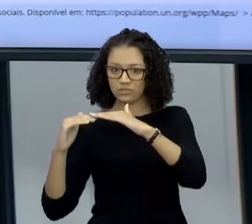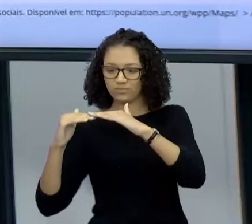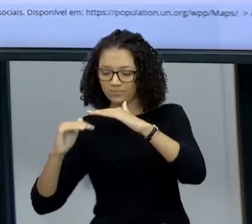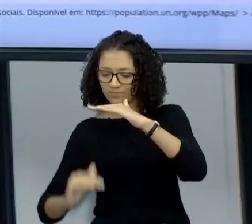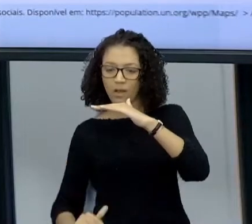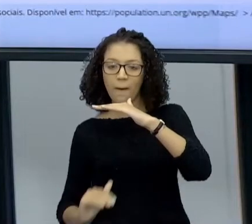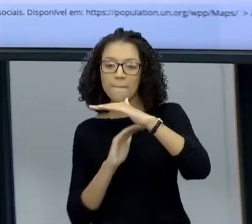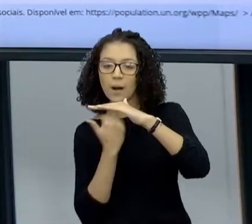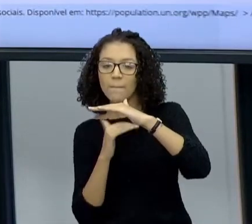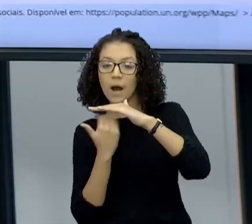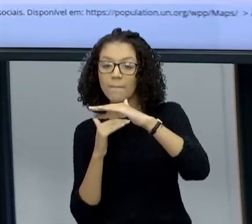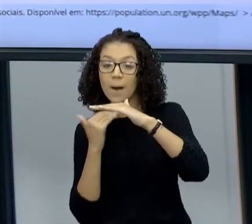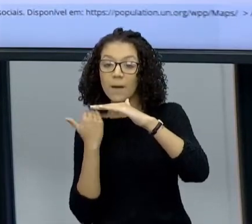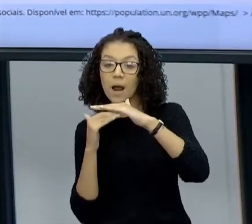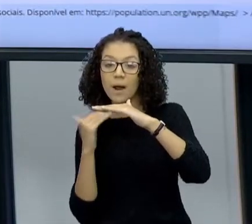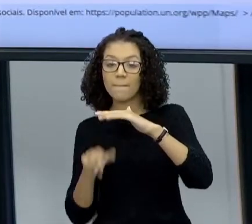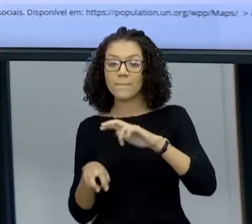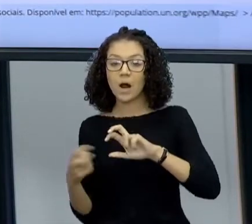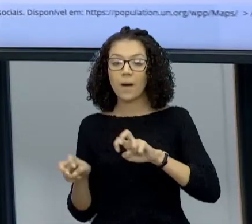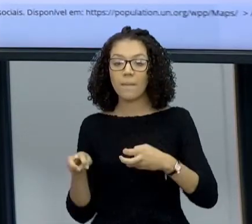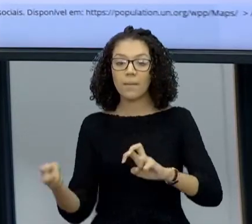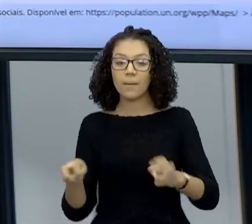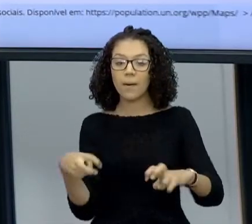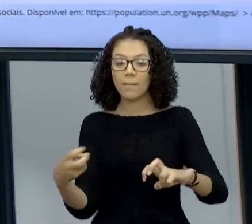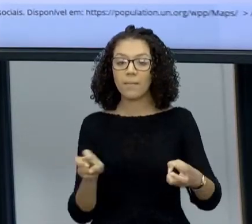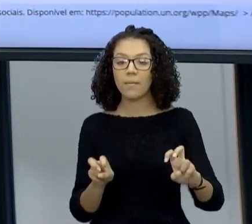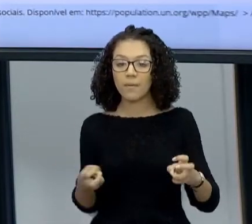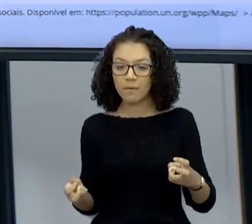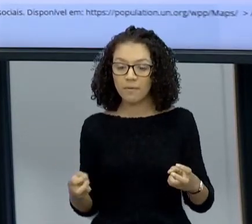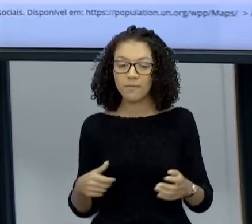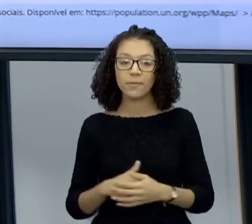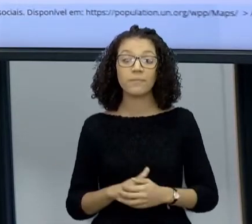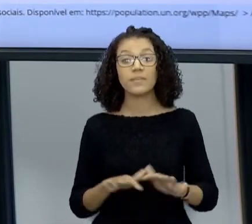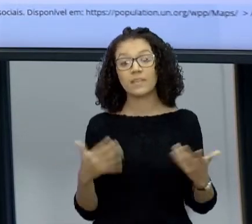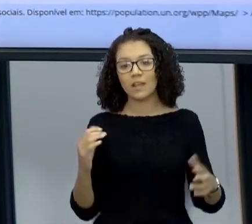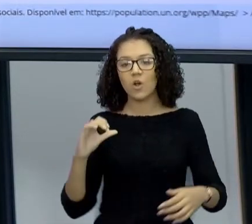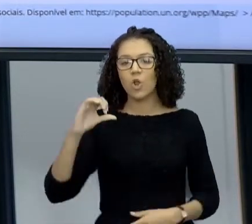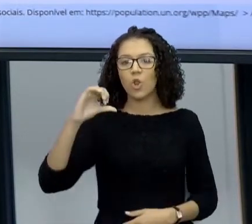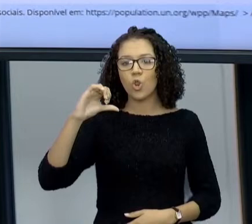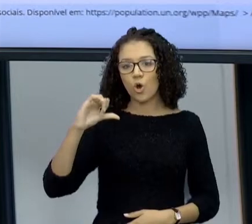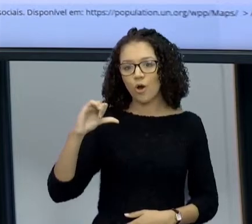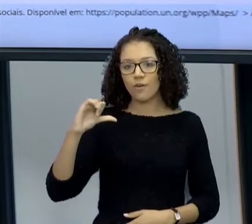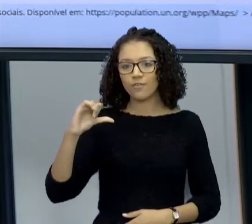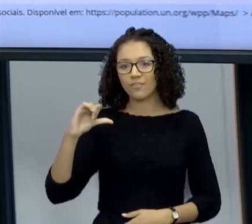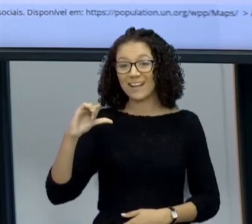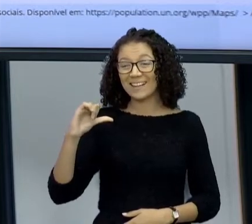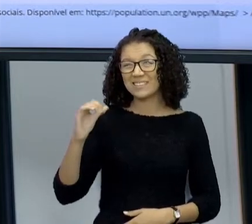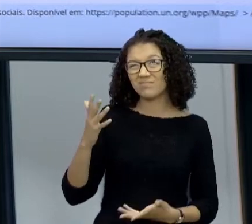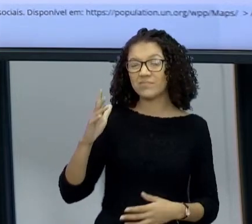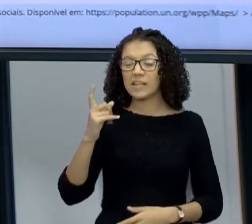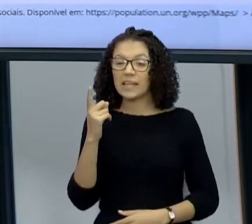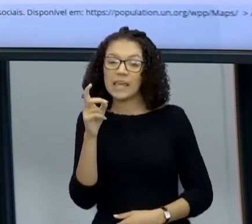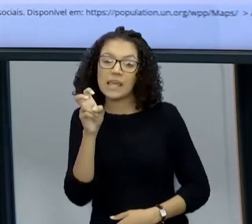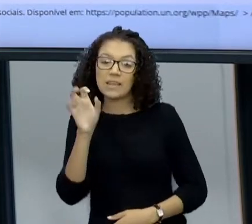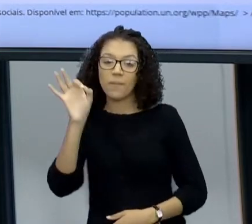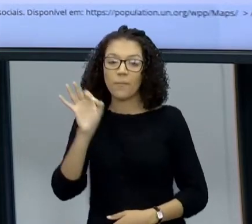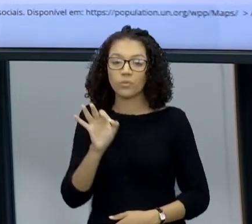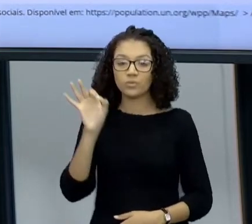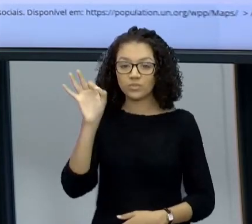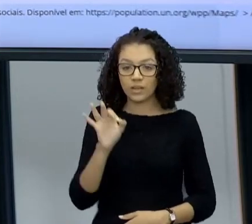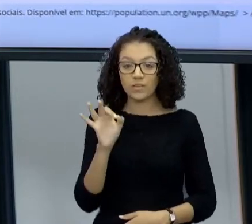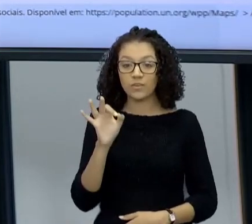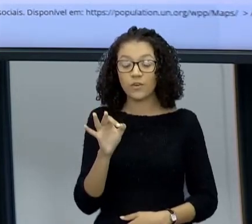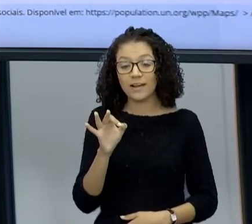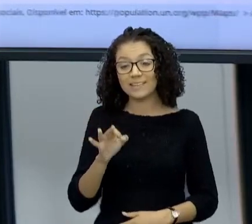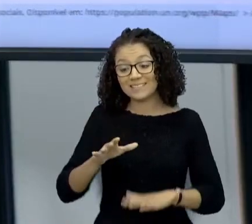nascimentos. Ou seja, esse número que a gente vê aqui, né, de 9 a mais de 15% de crianças que nascem